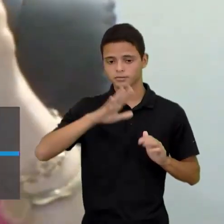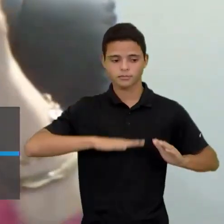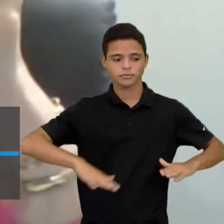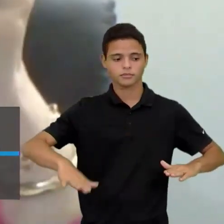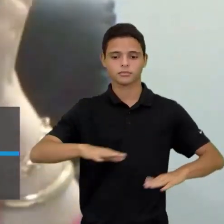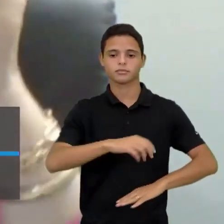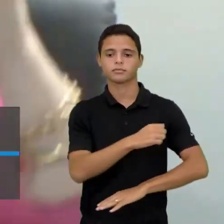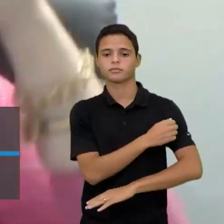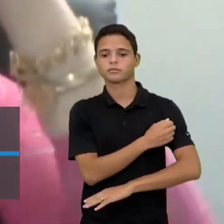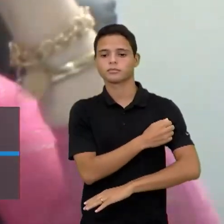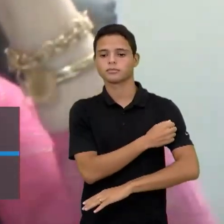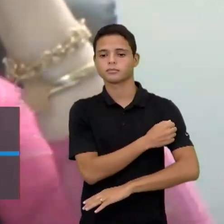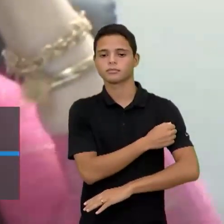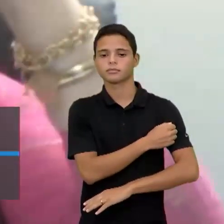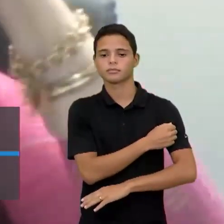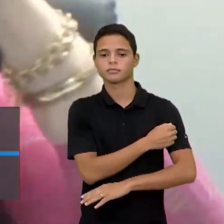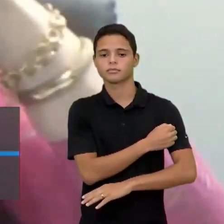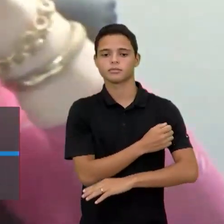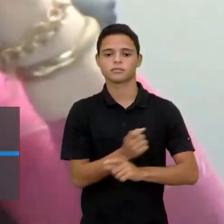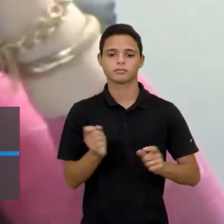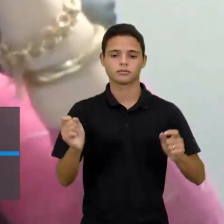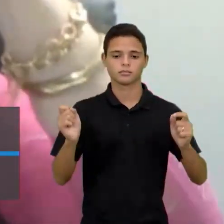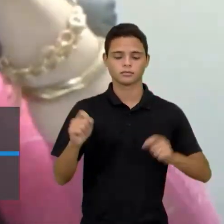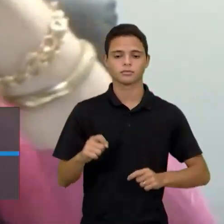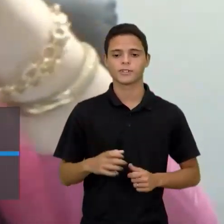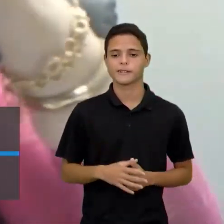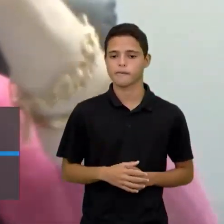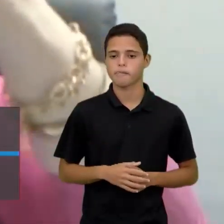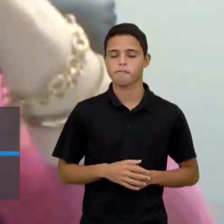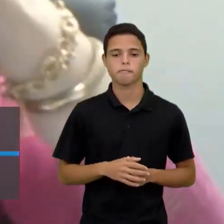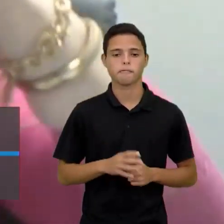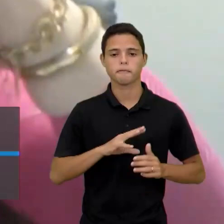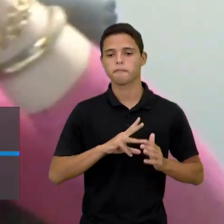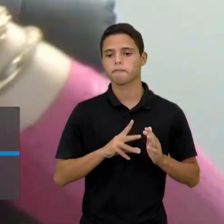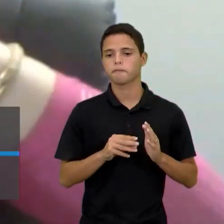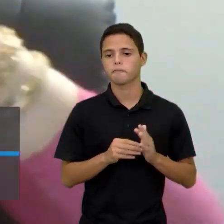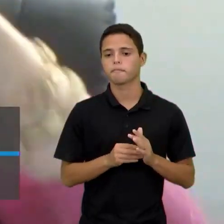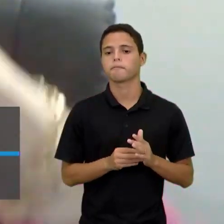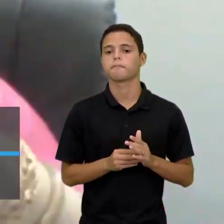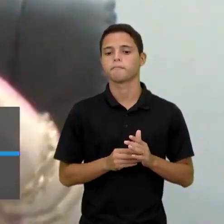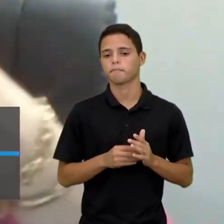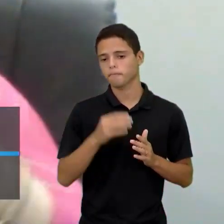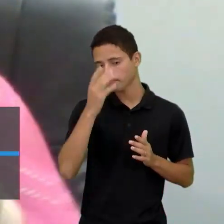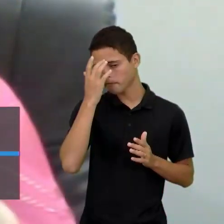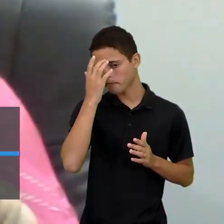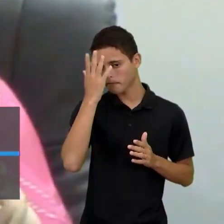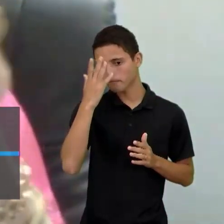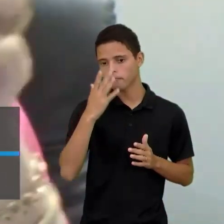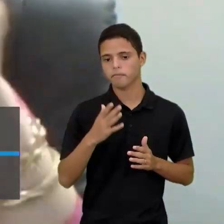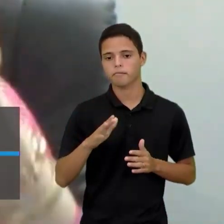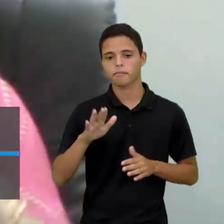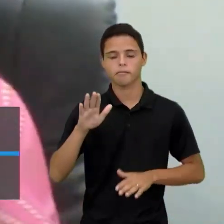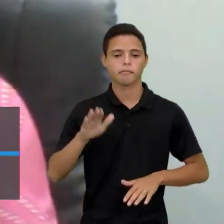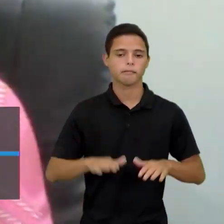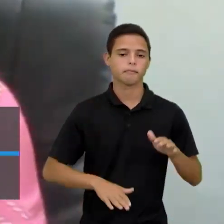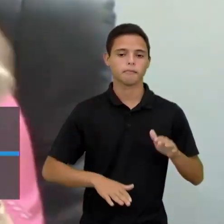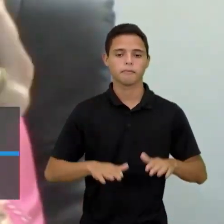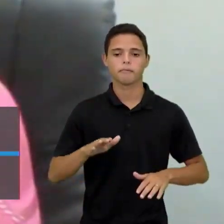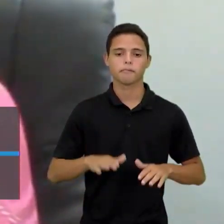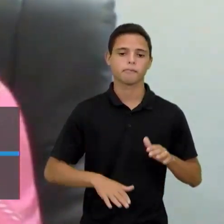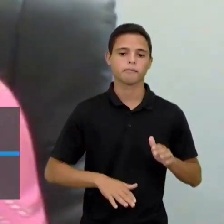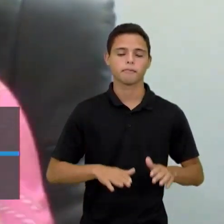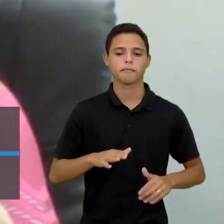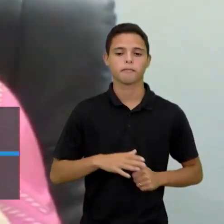que eu mostrei para vocês, ele é flexível, ó. Então, todos aqueles alunos que eu mostrei para vocês, às vezes, se